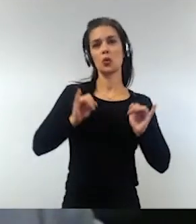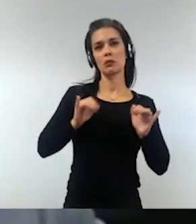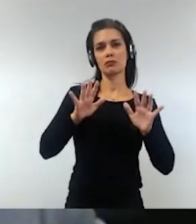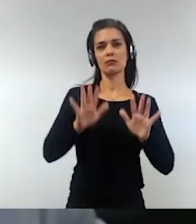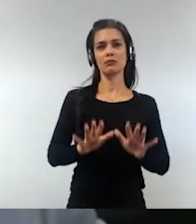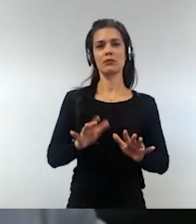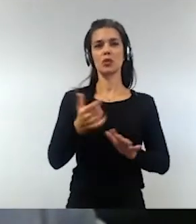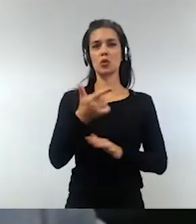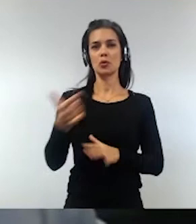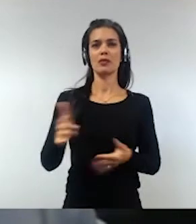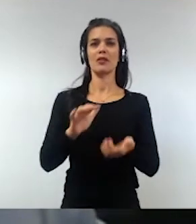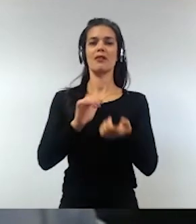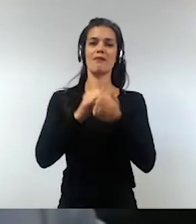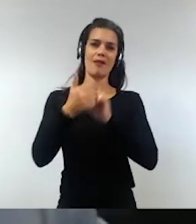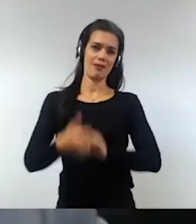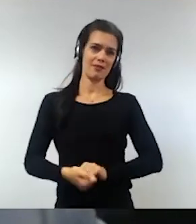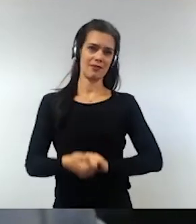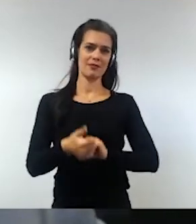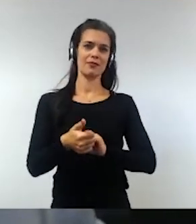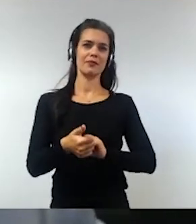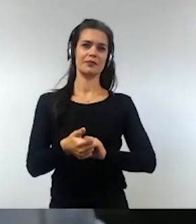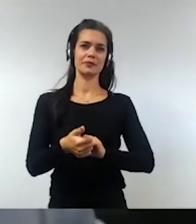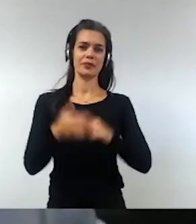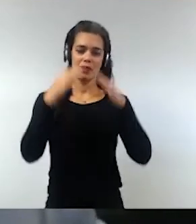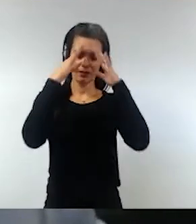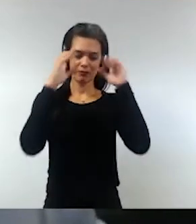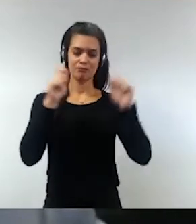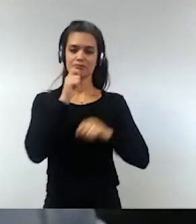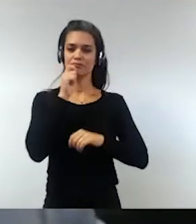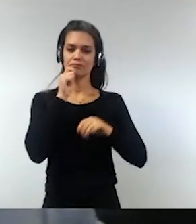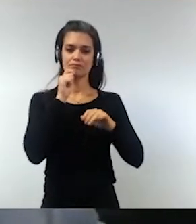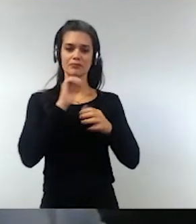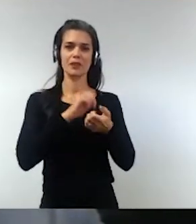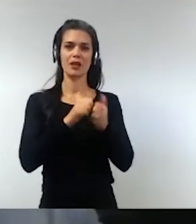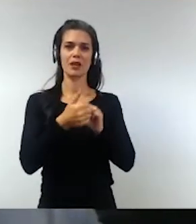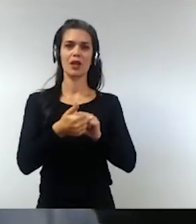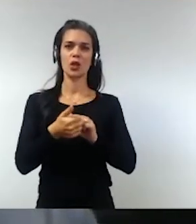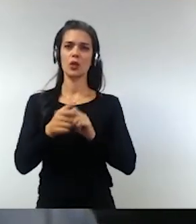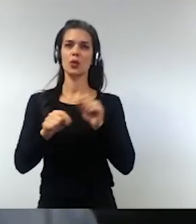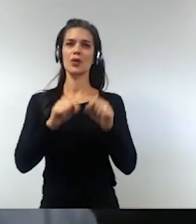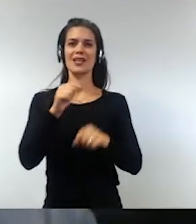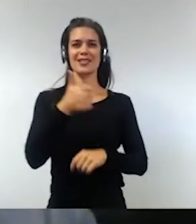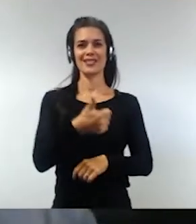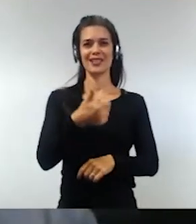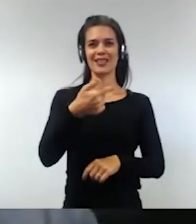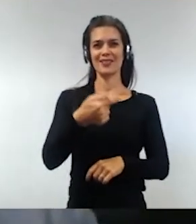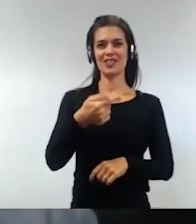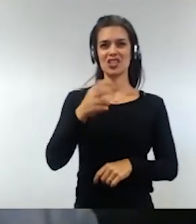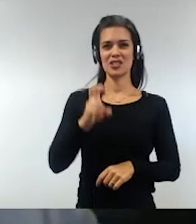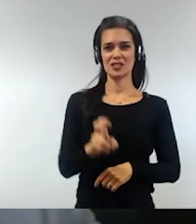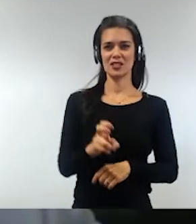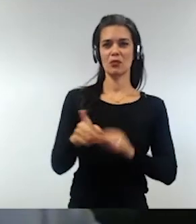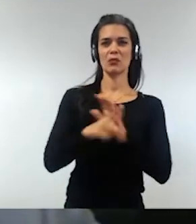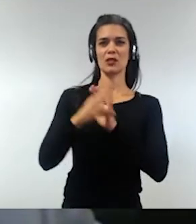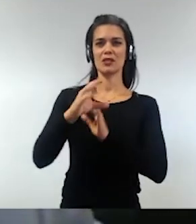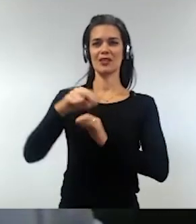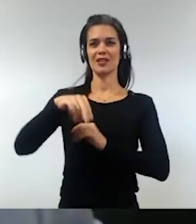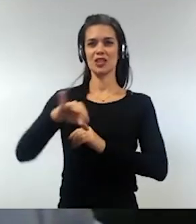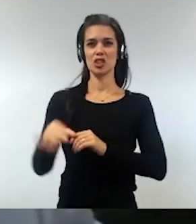adequaram, o tribunal não se adequou a 125 do CNJ, e só